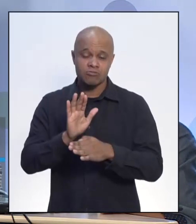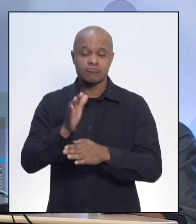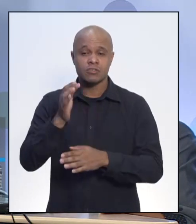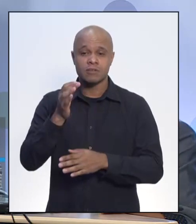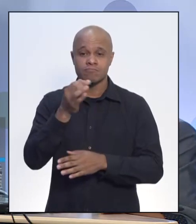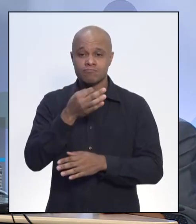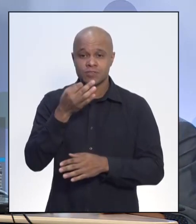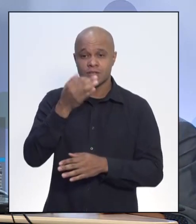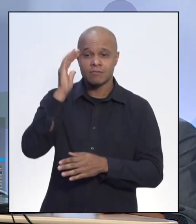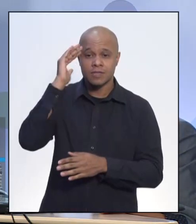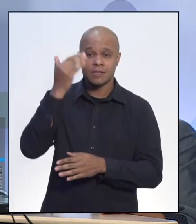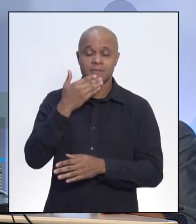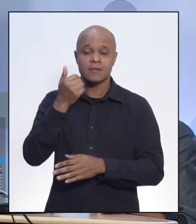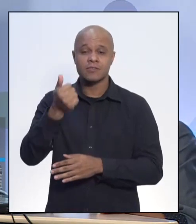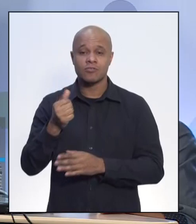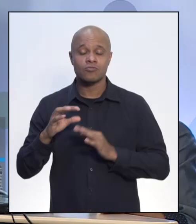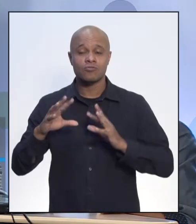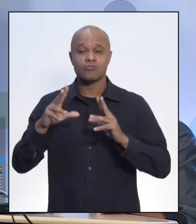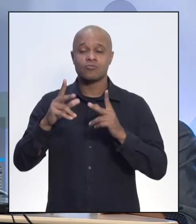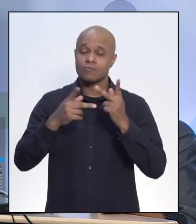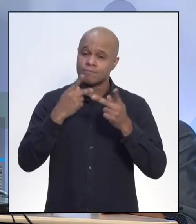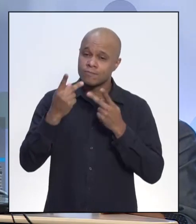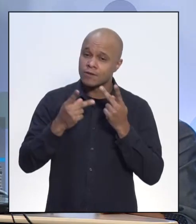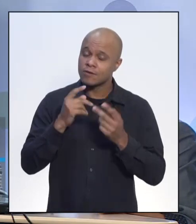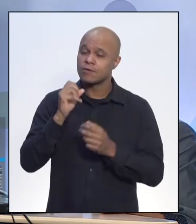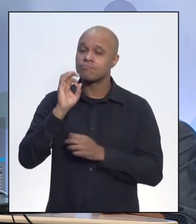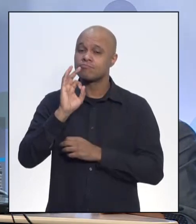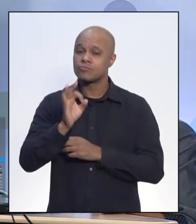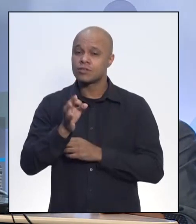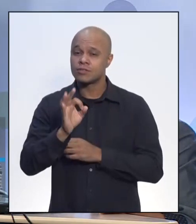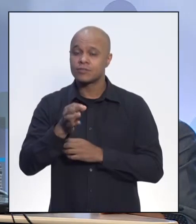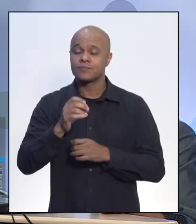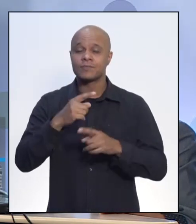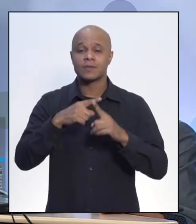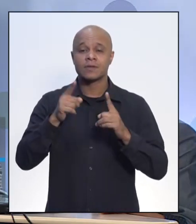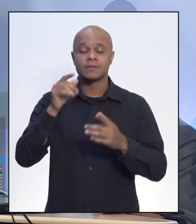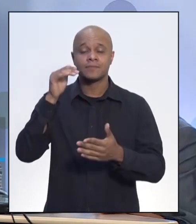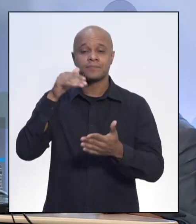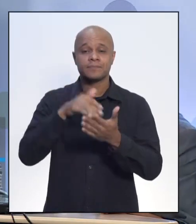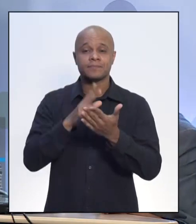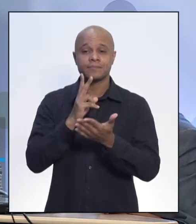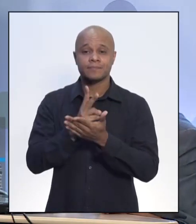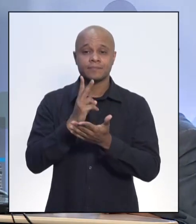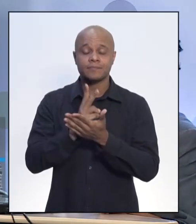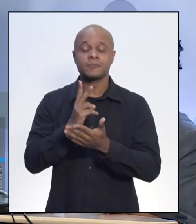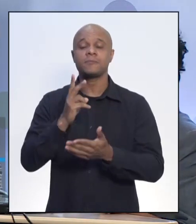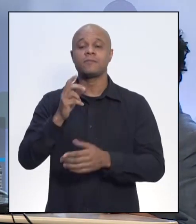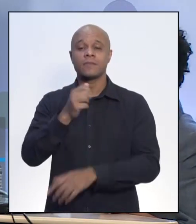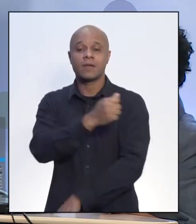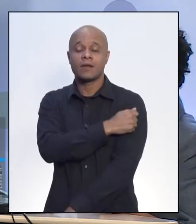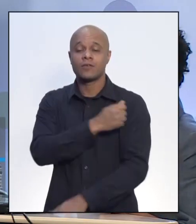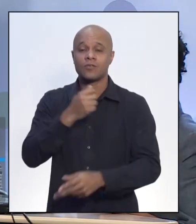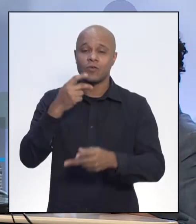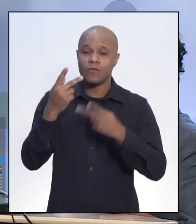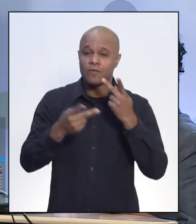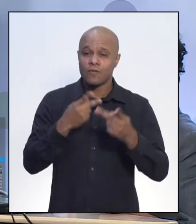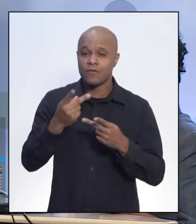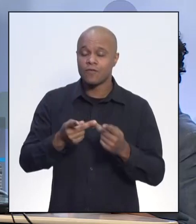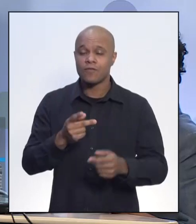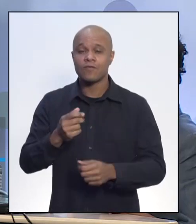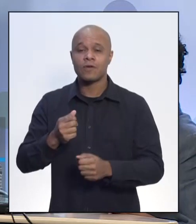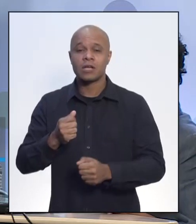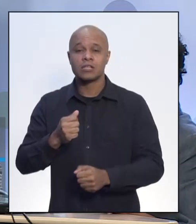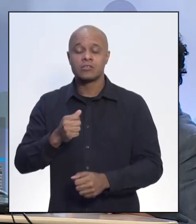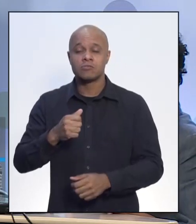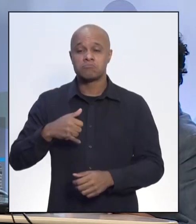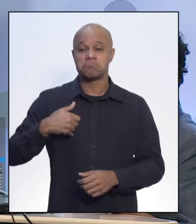vocês. E realmente tudo que foi falado aí está correto. Né? Teve até um aluno aí que citou a questão da arrogância, né? Essa questão, né, de falta até